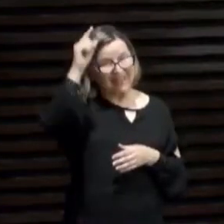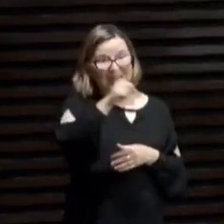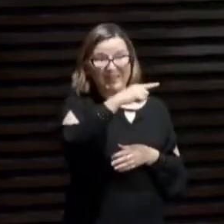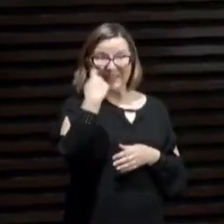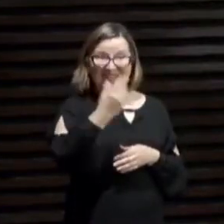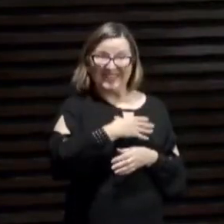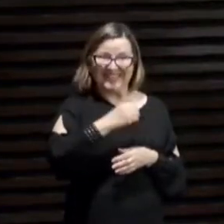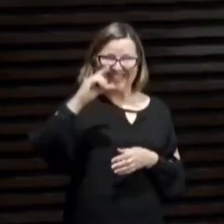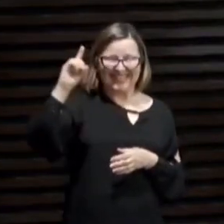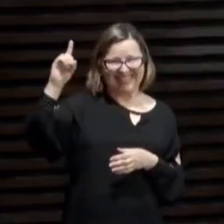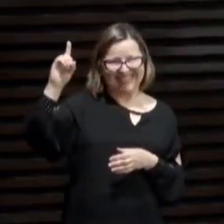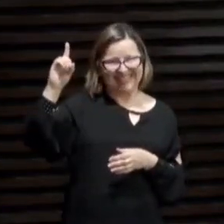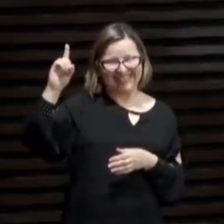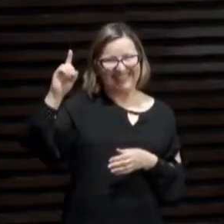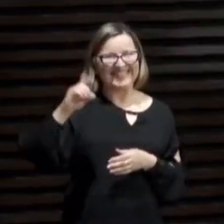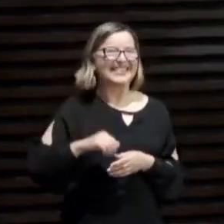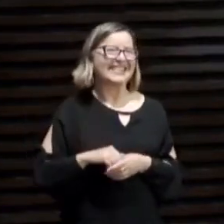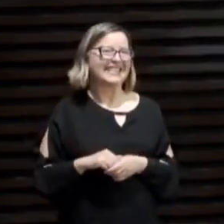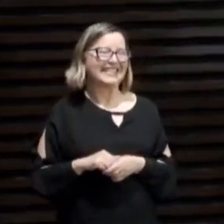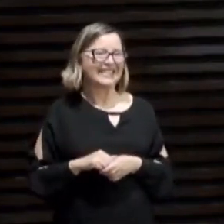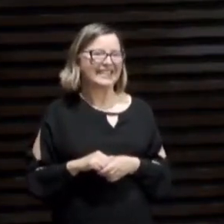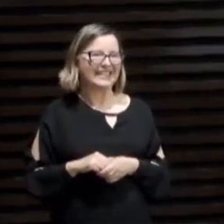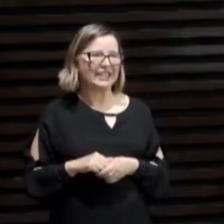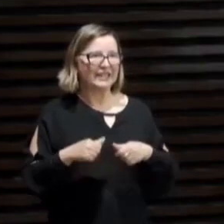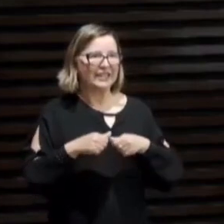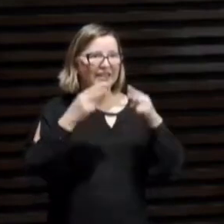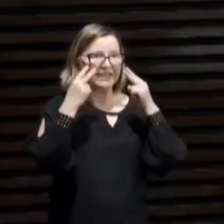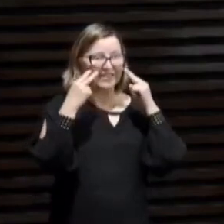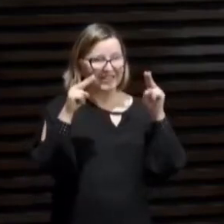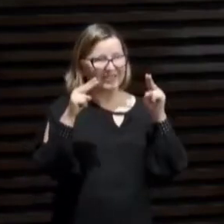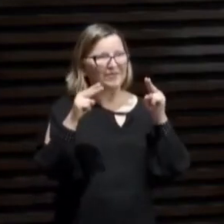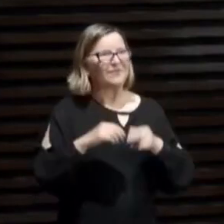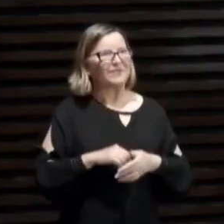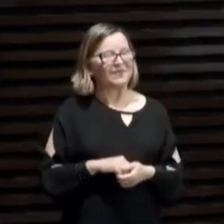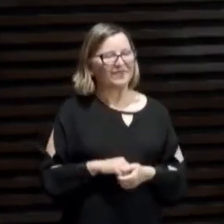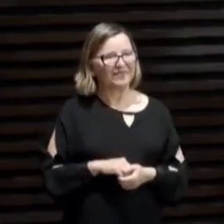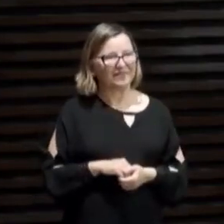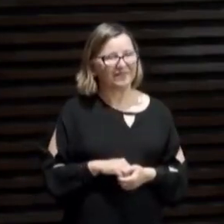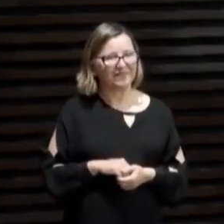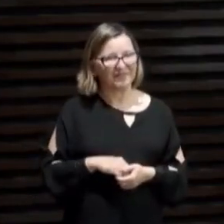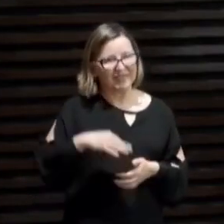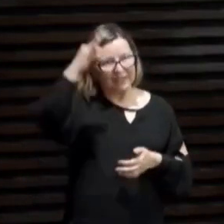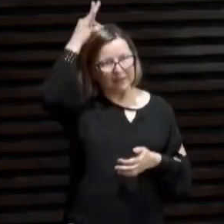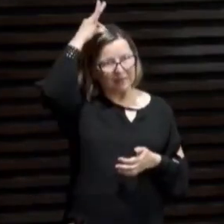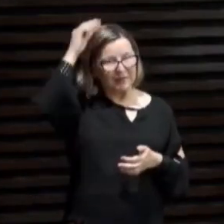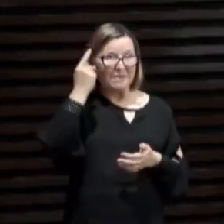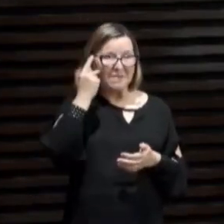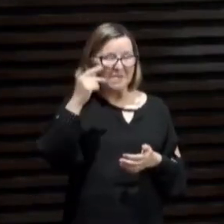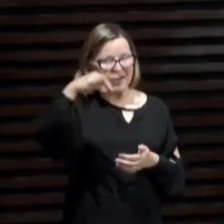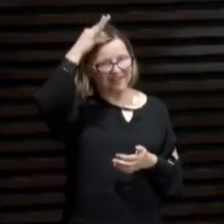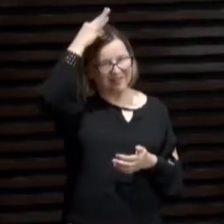de Deus. É uma testificação de espírito para espírito. Então aquilo que estava